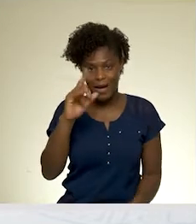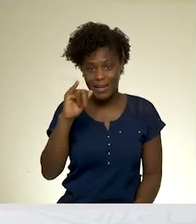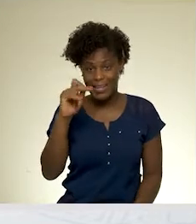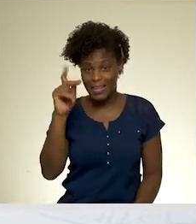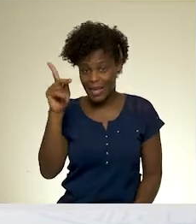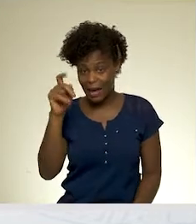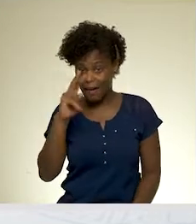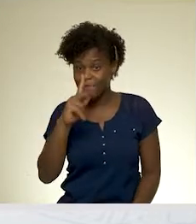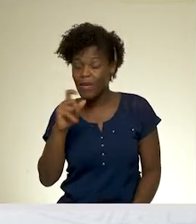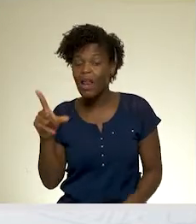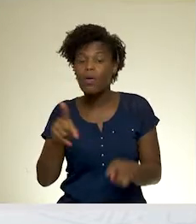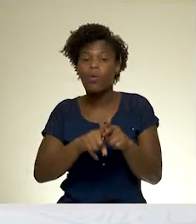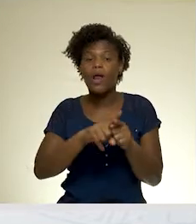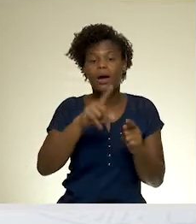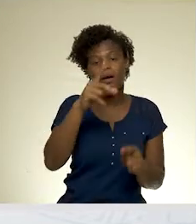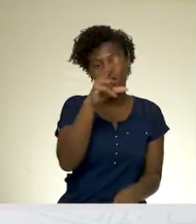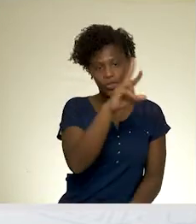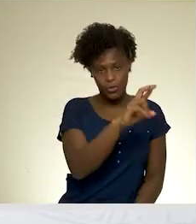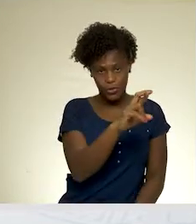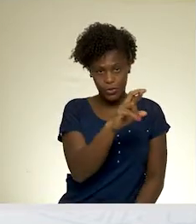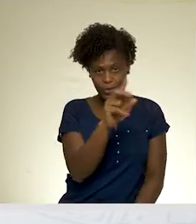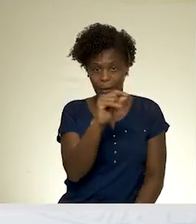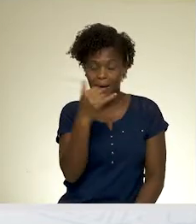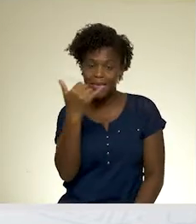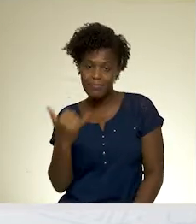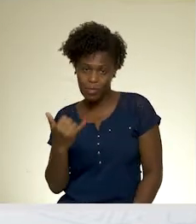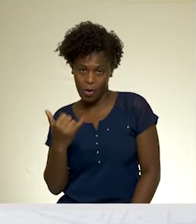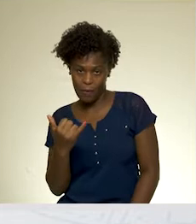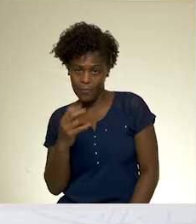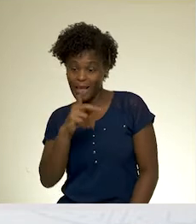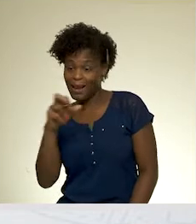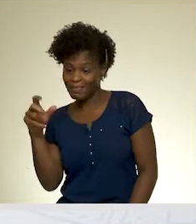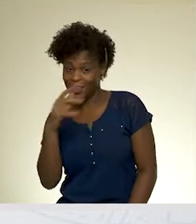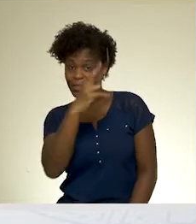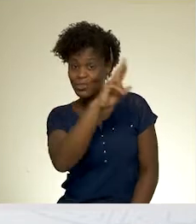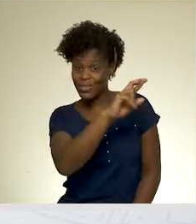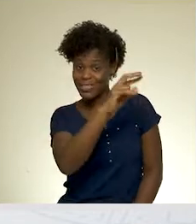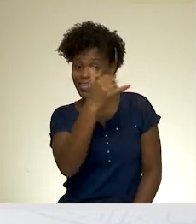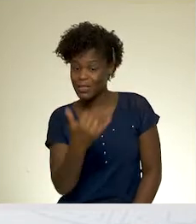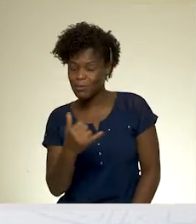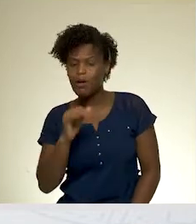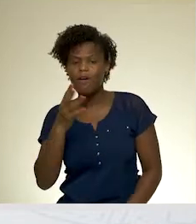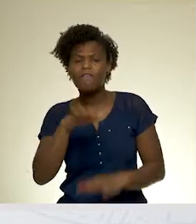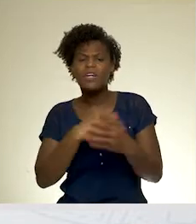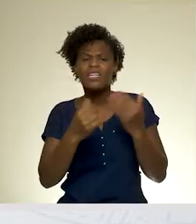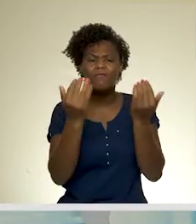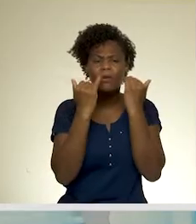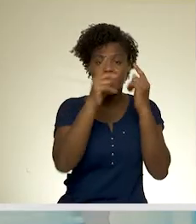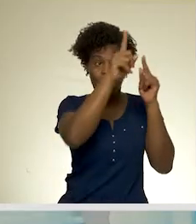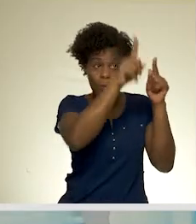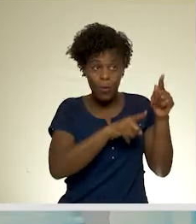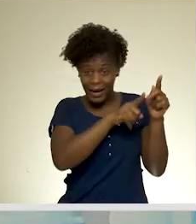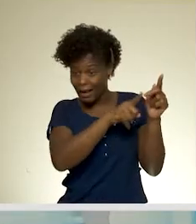x e y. O que é que vamos fazer? Com esta informação da tabela, do gráfico,